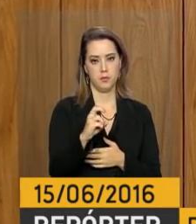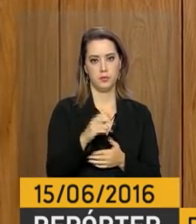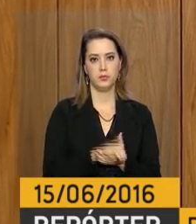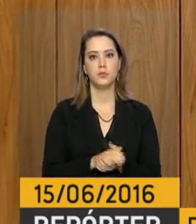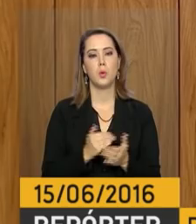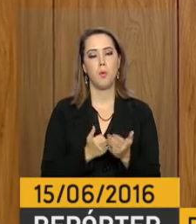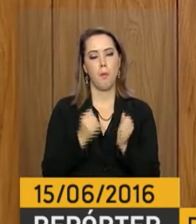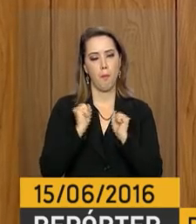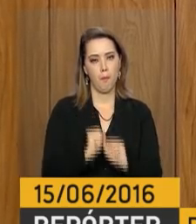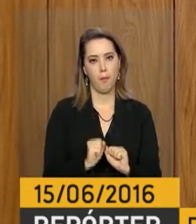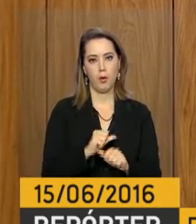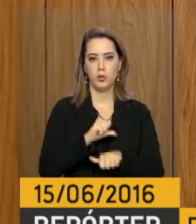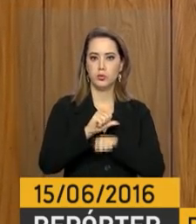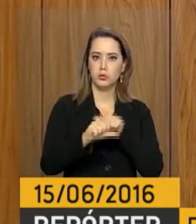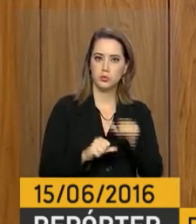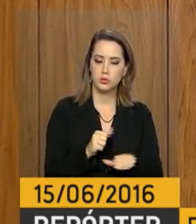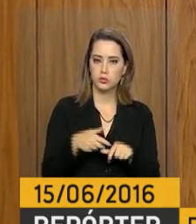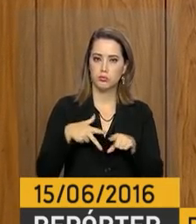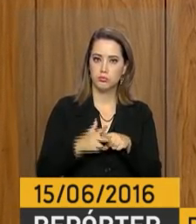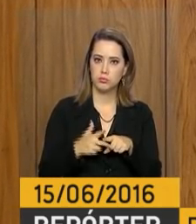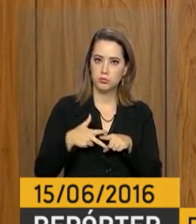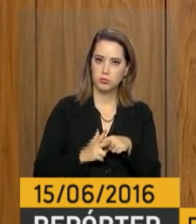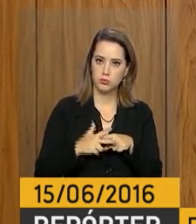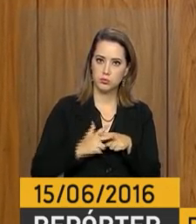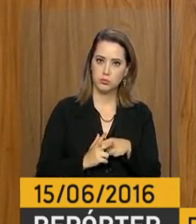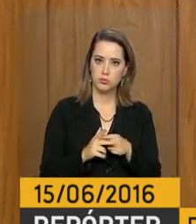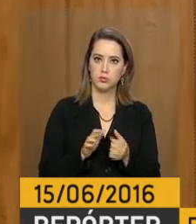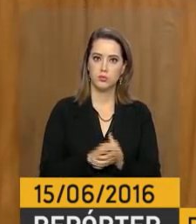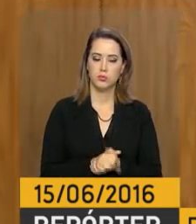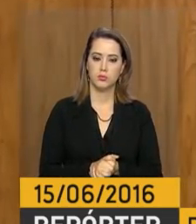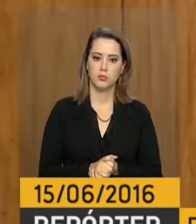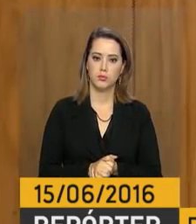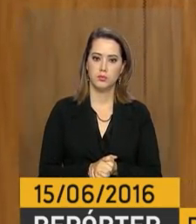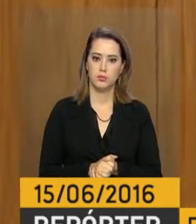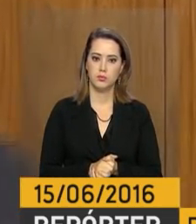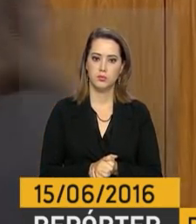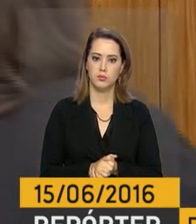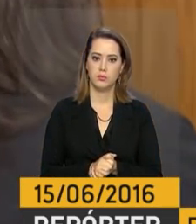considerar, vai avaliar as condições na época e propor ou não.